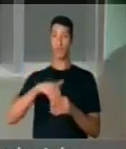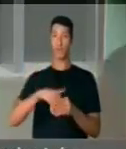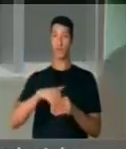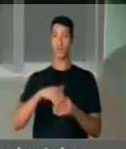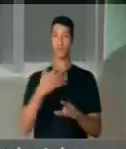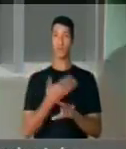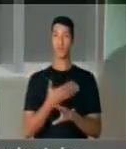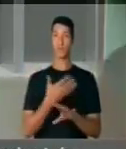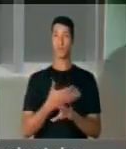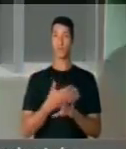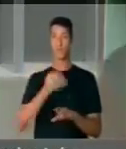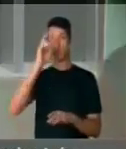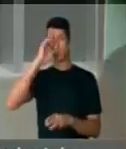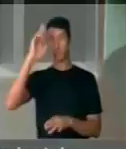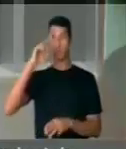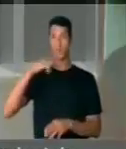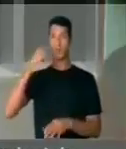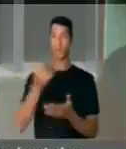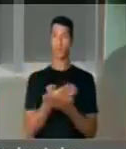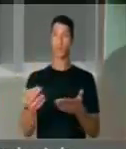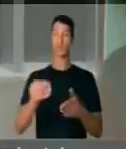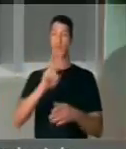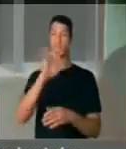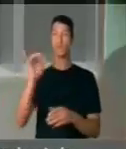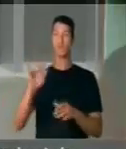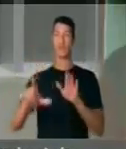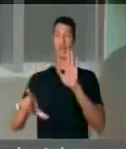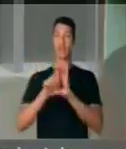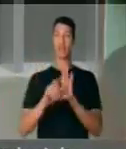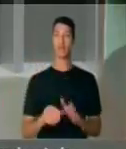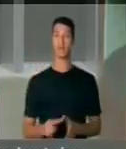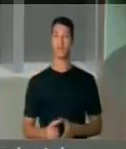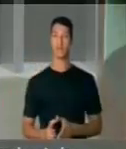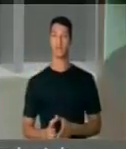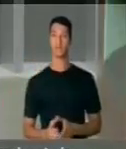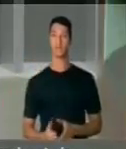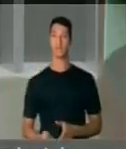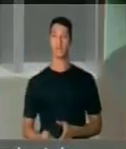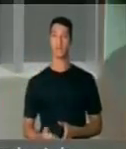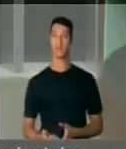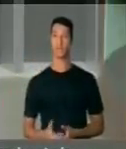de matérias dos senhores deputados. Isso será lei.